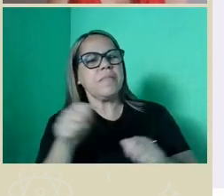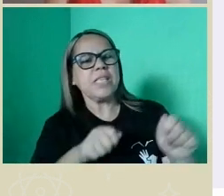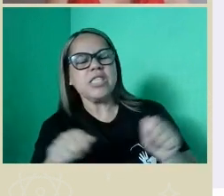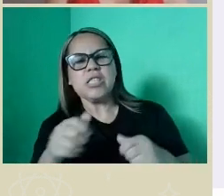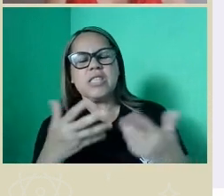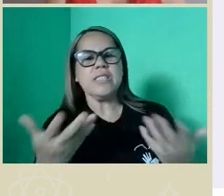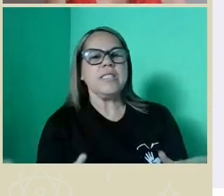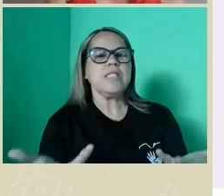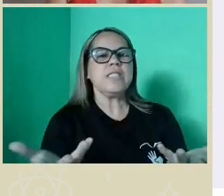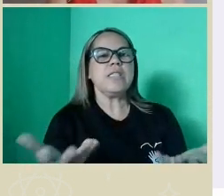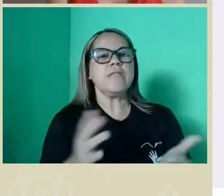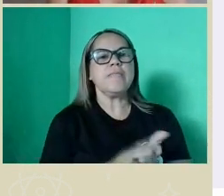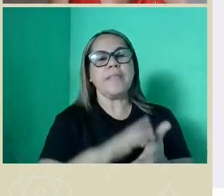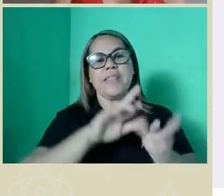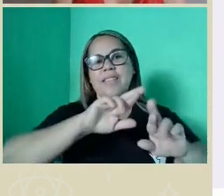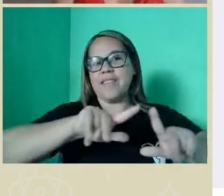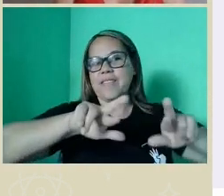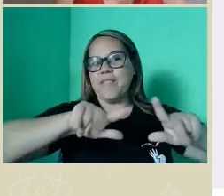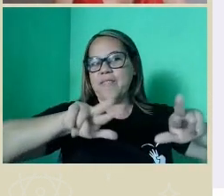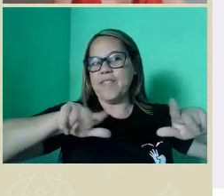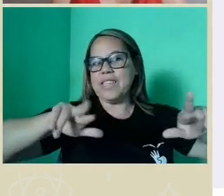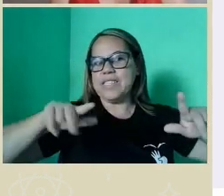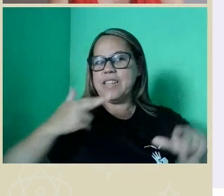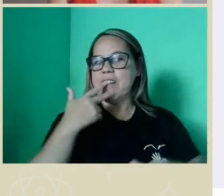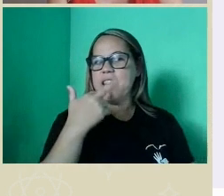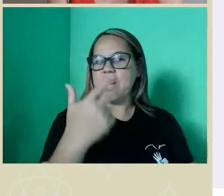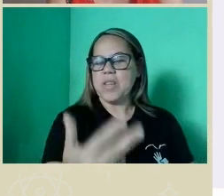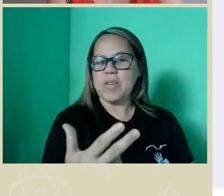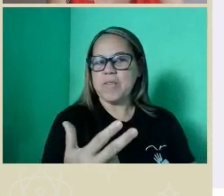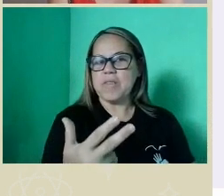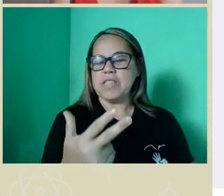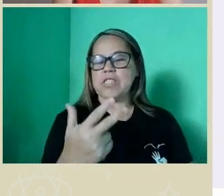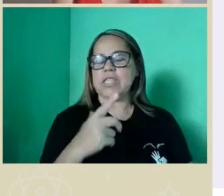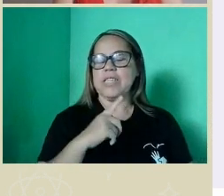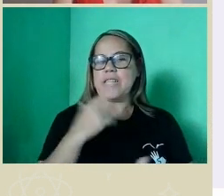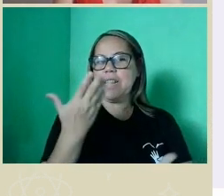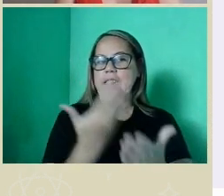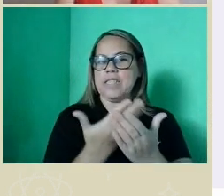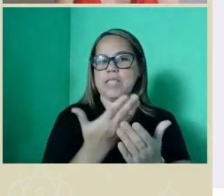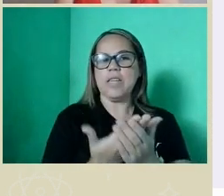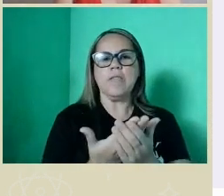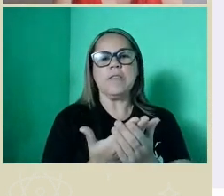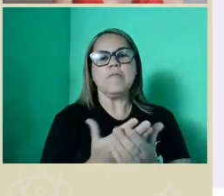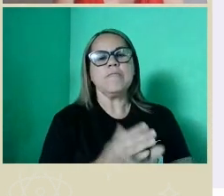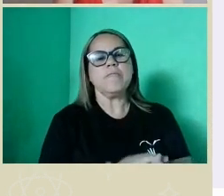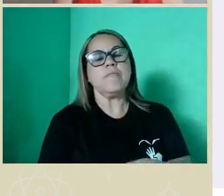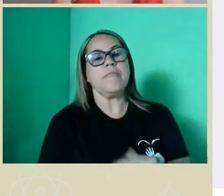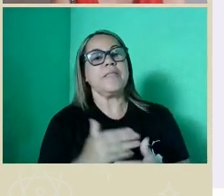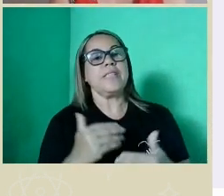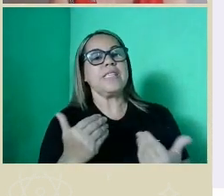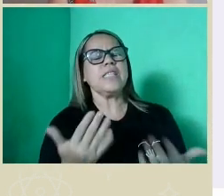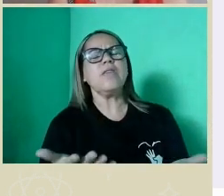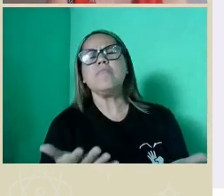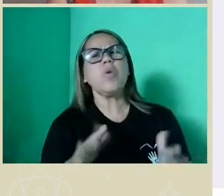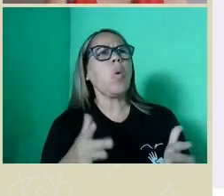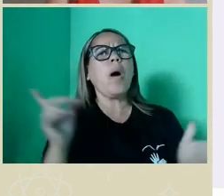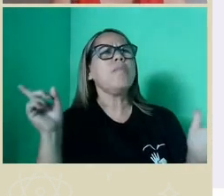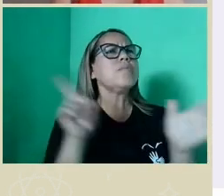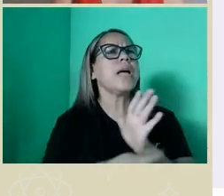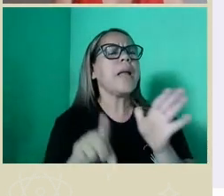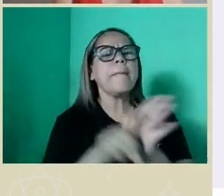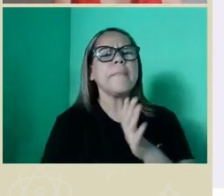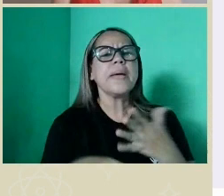isso da diversidade linguística presente nas aulas então qual seria a pergunta